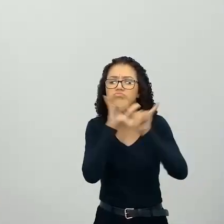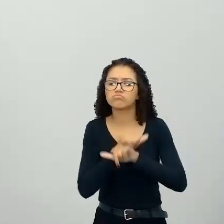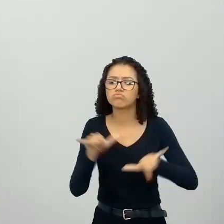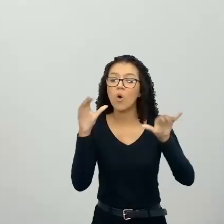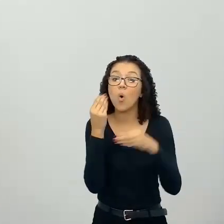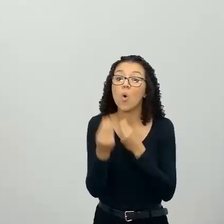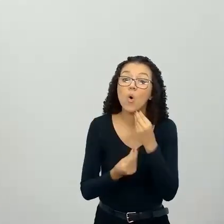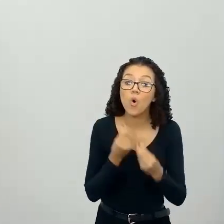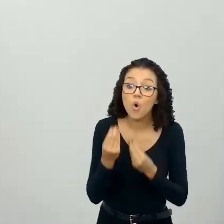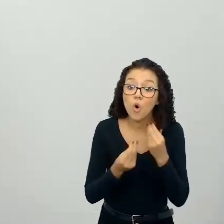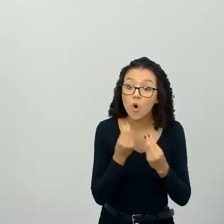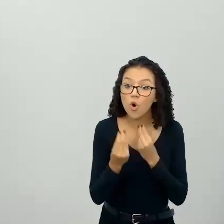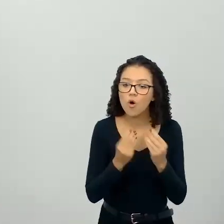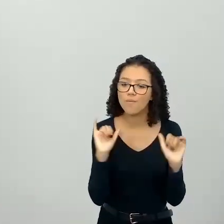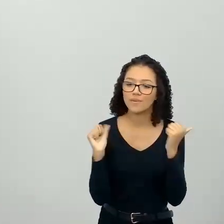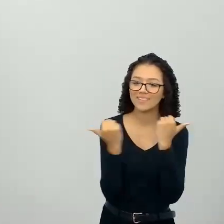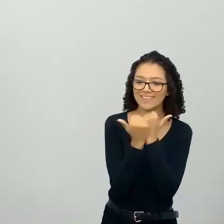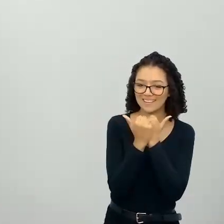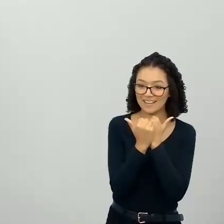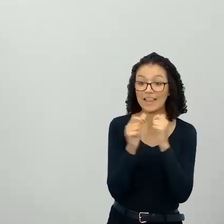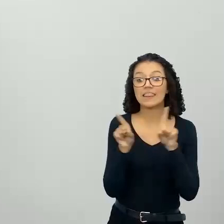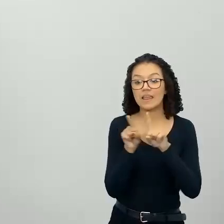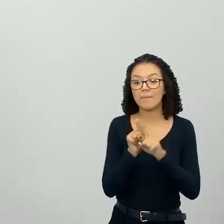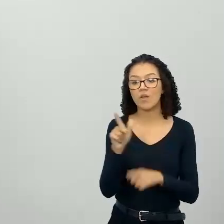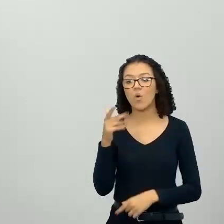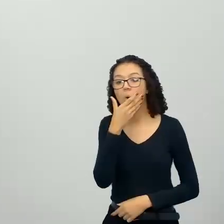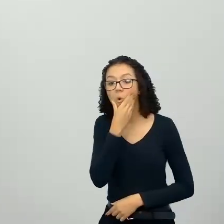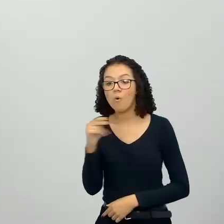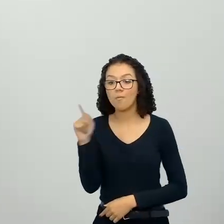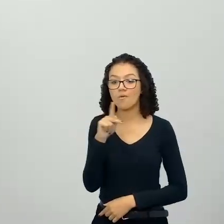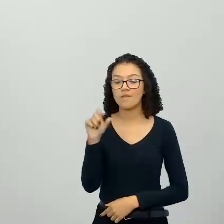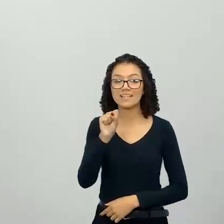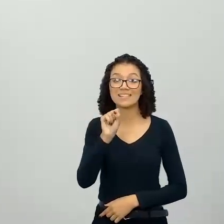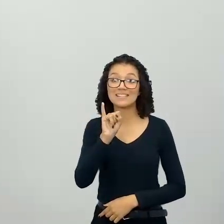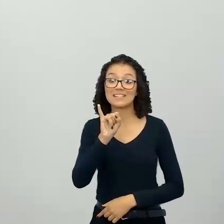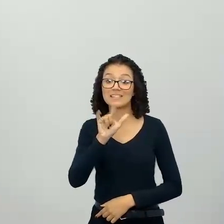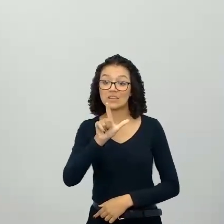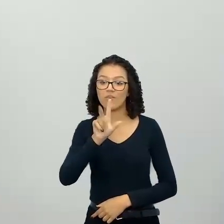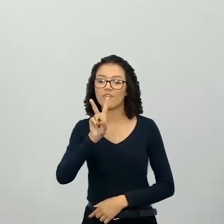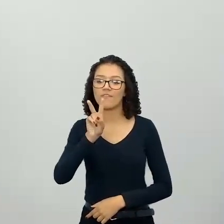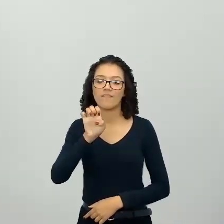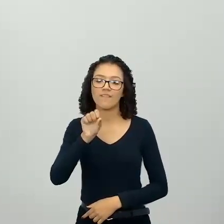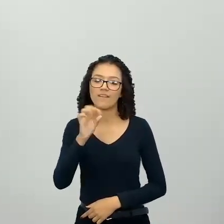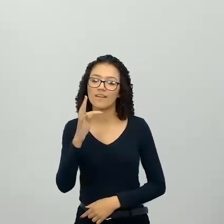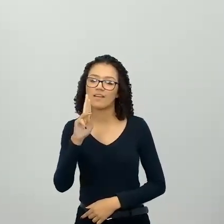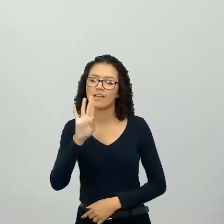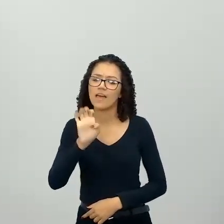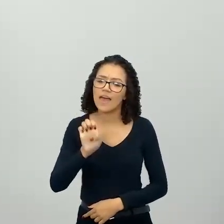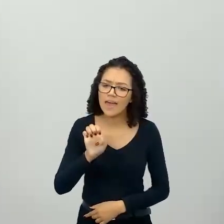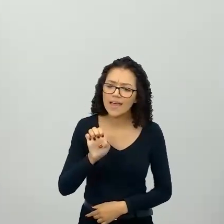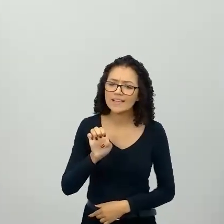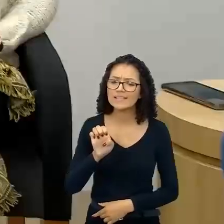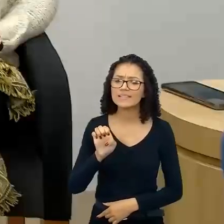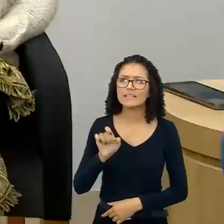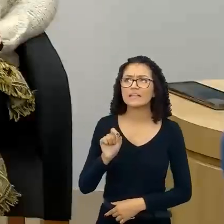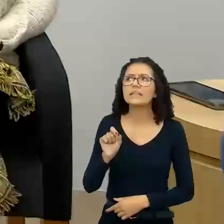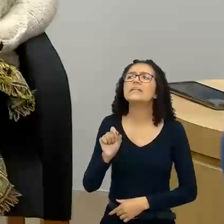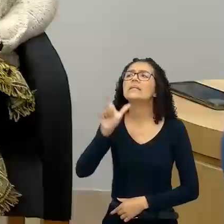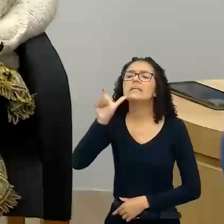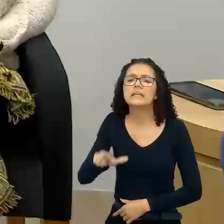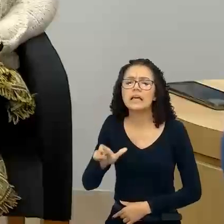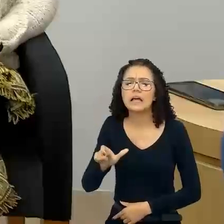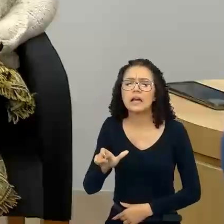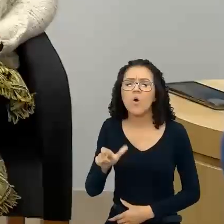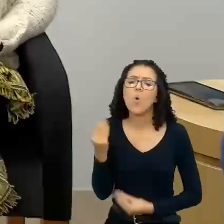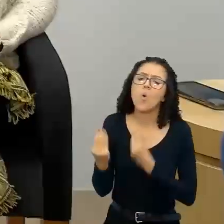violência. E o professor Silvestre, ele traz a necessidade da gente pensar do público, né? Quem são as vítimas dessa violência? Sim. Quais